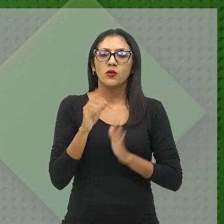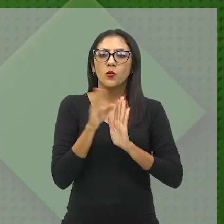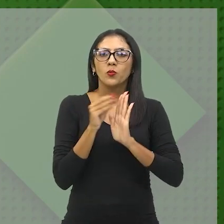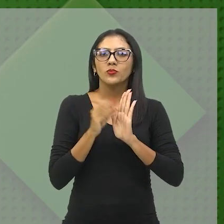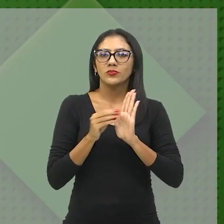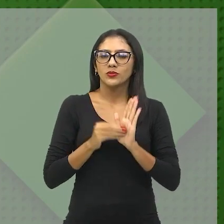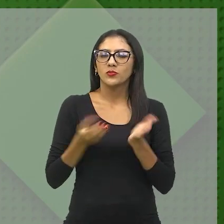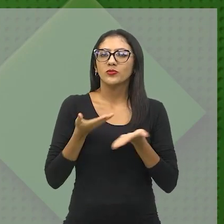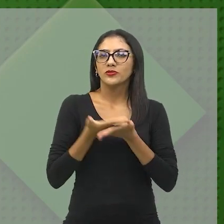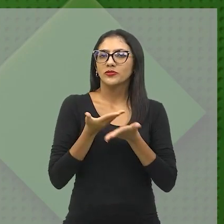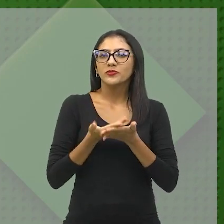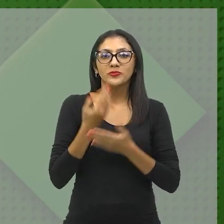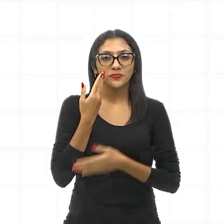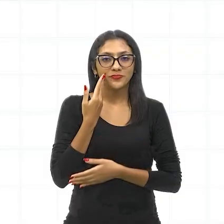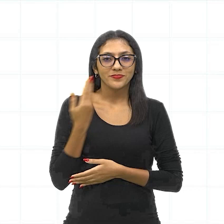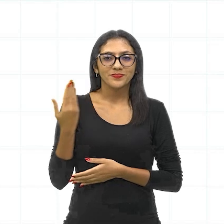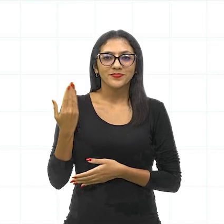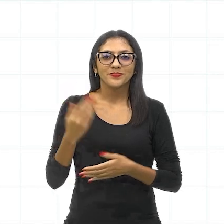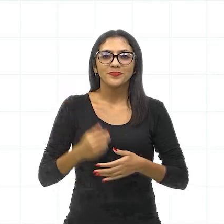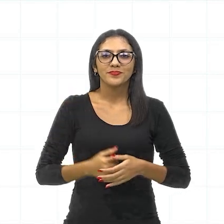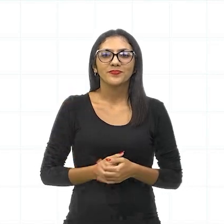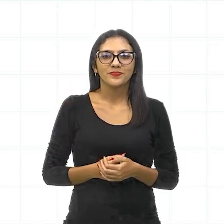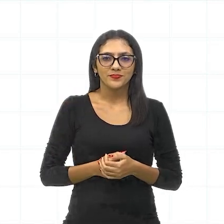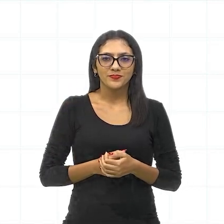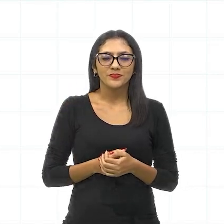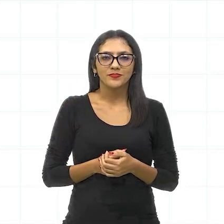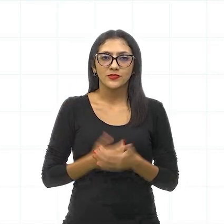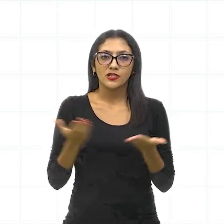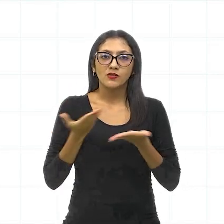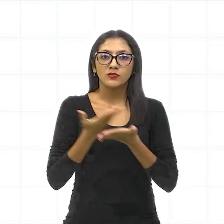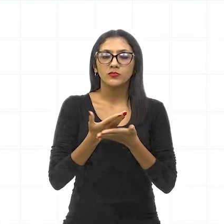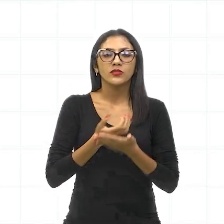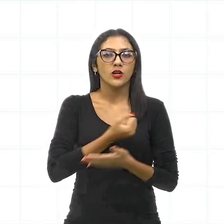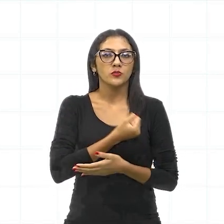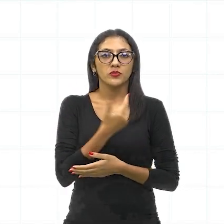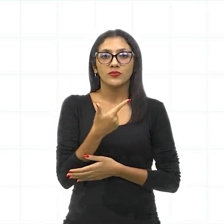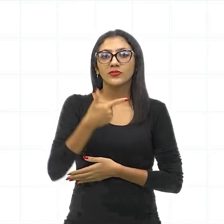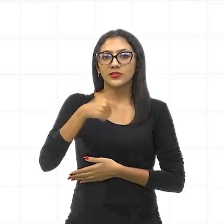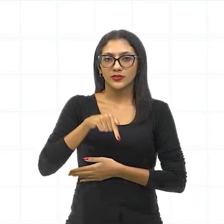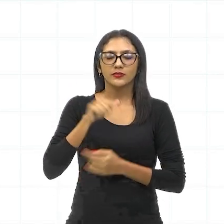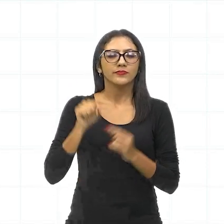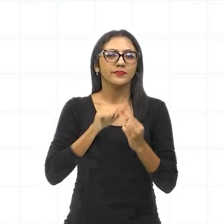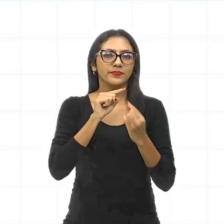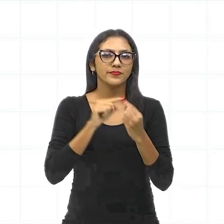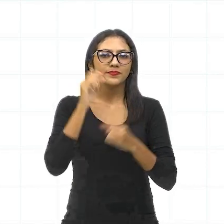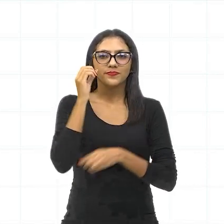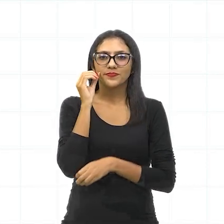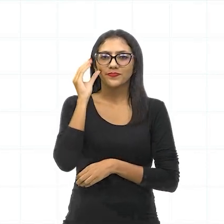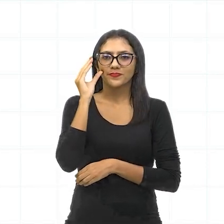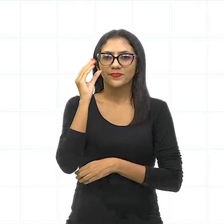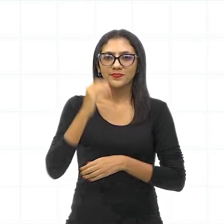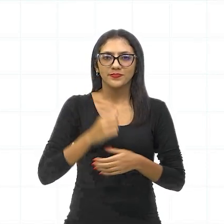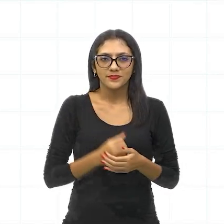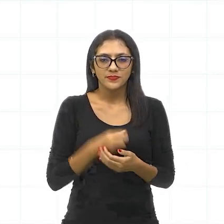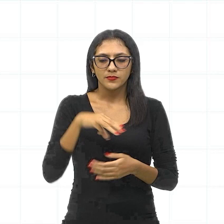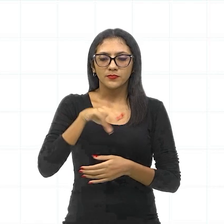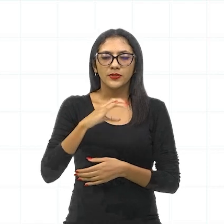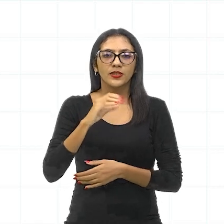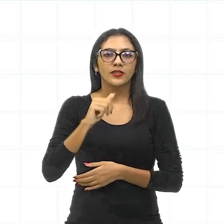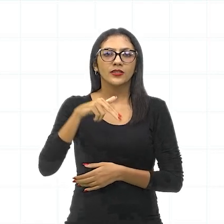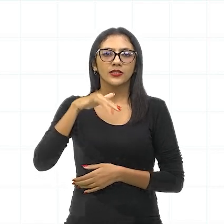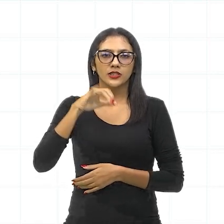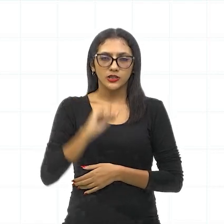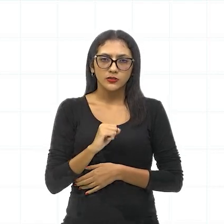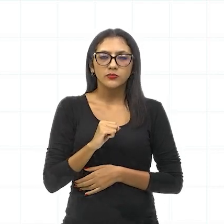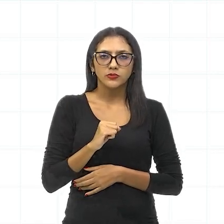conteúdos dessa aula. Então vamos observar aí a nossa aula 27, que traz como objeto de conhecimento mecanismos